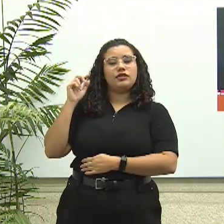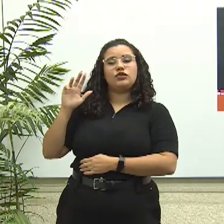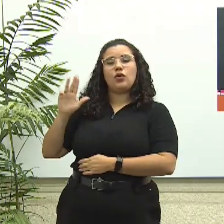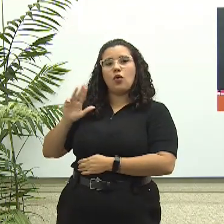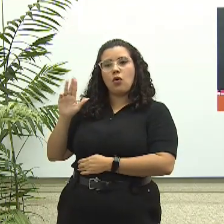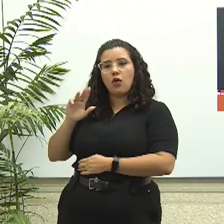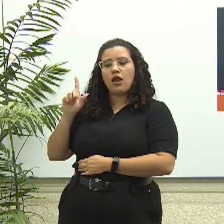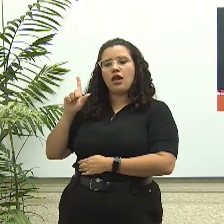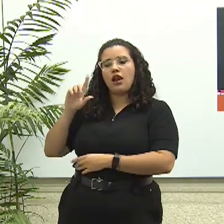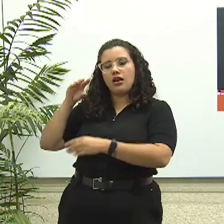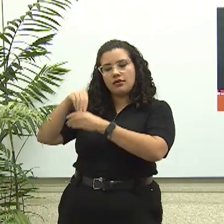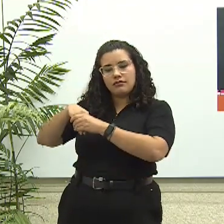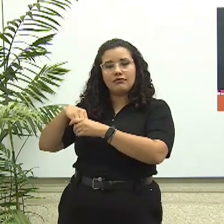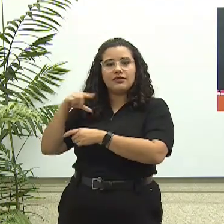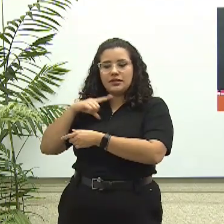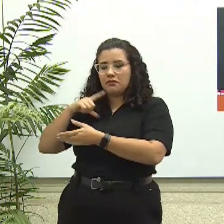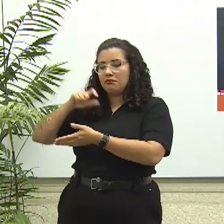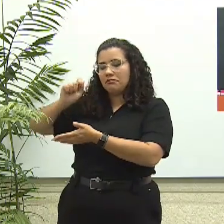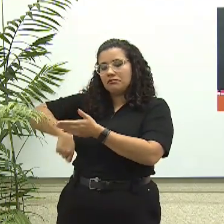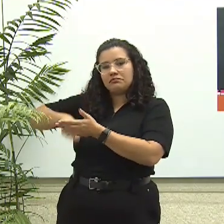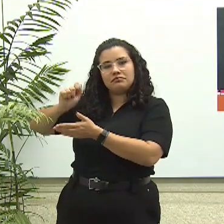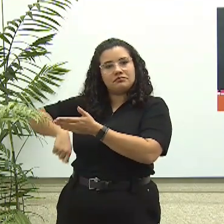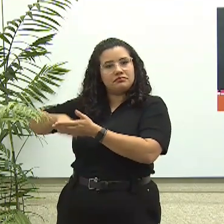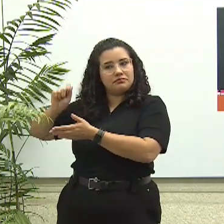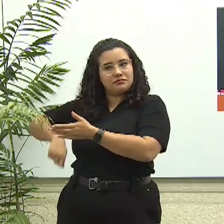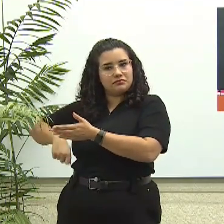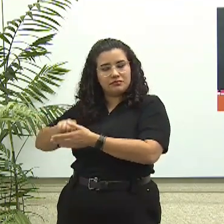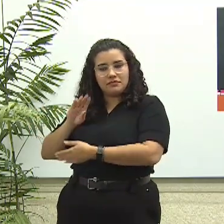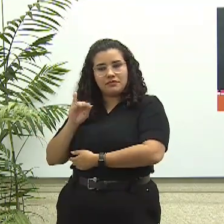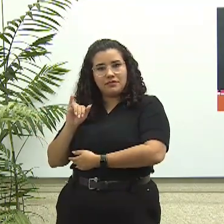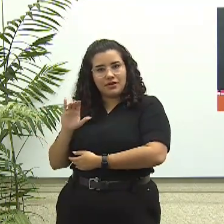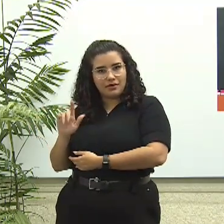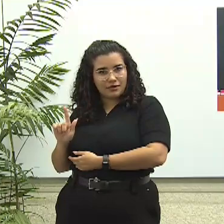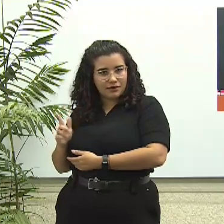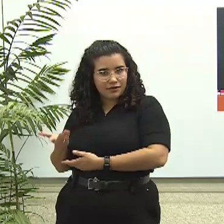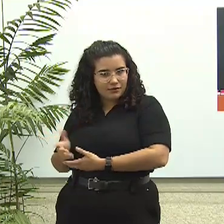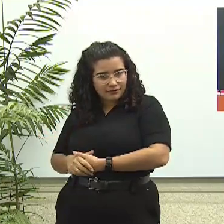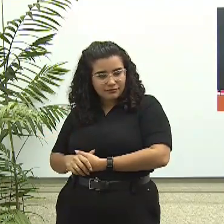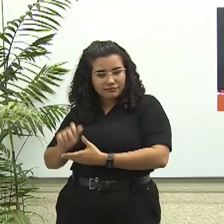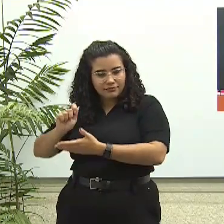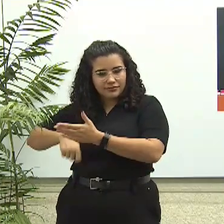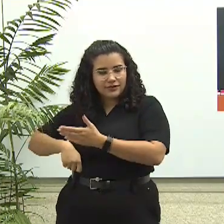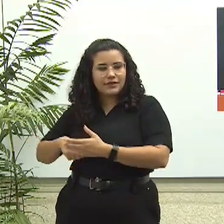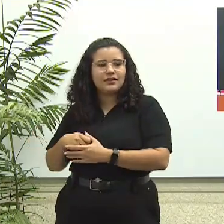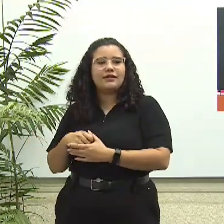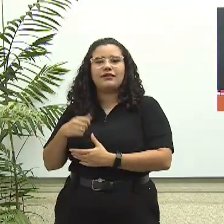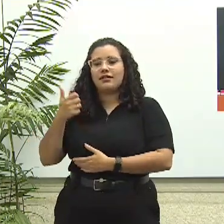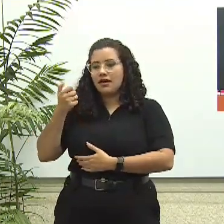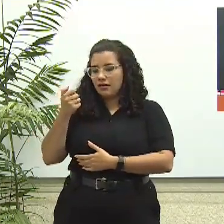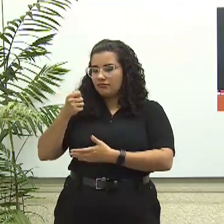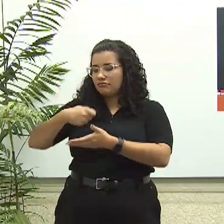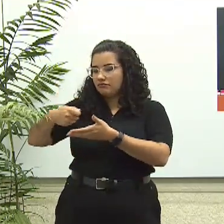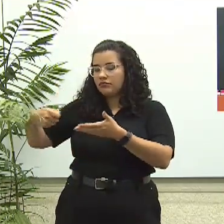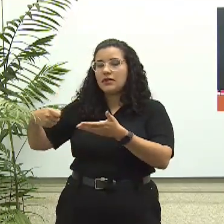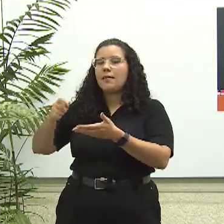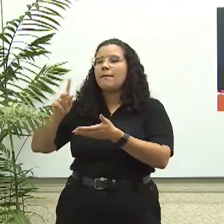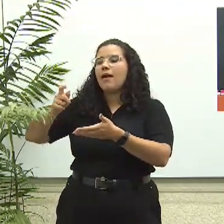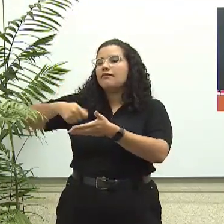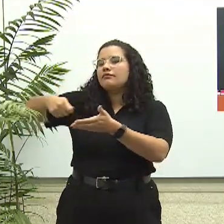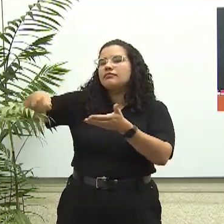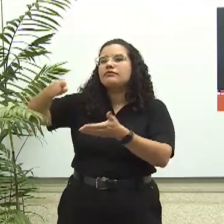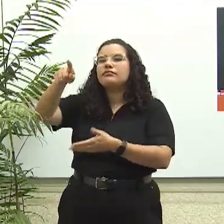Civil tá lá assinando com a caneta BIC enquanto isso assinando os contratos pra